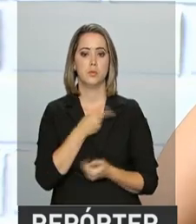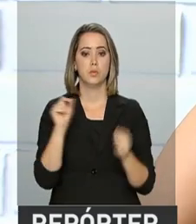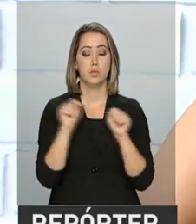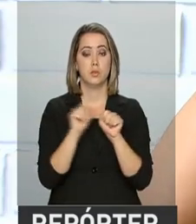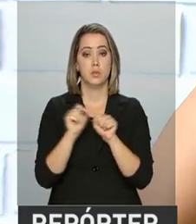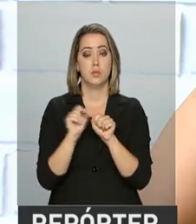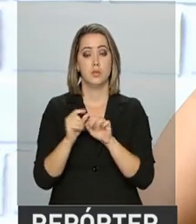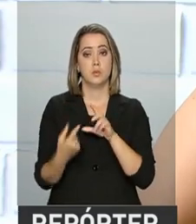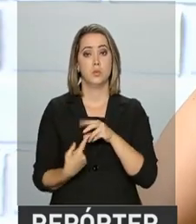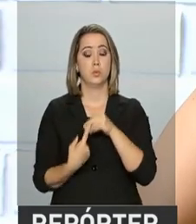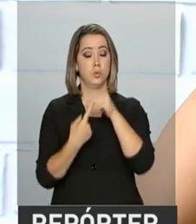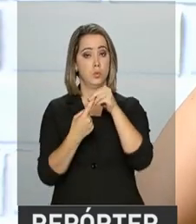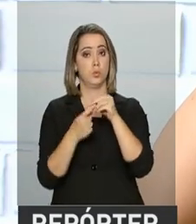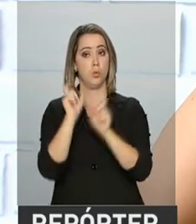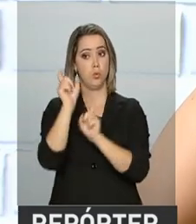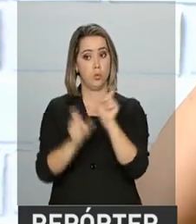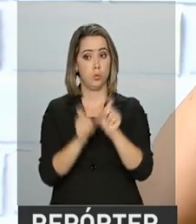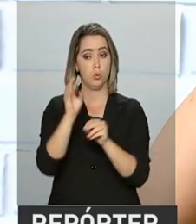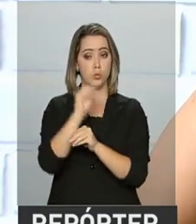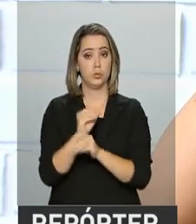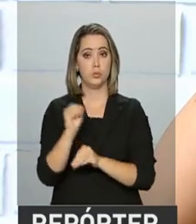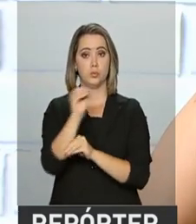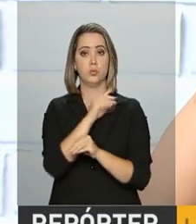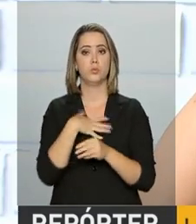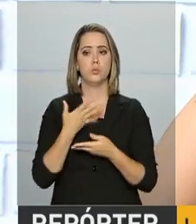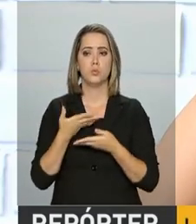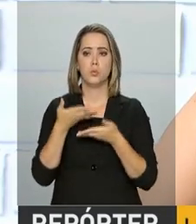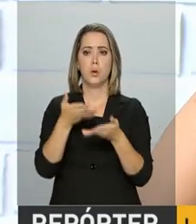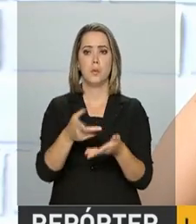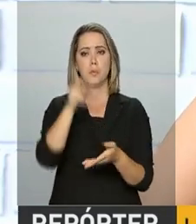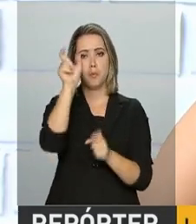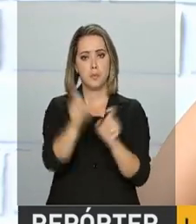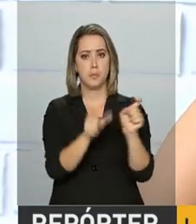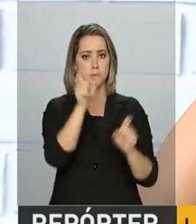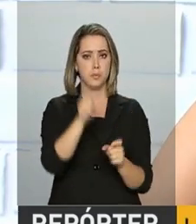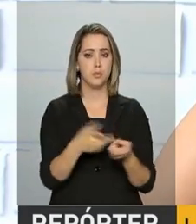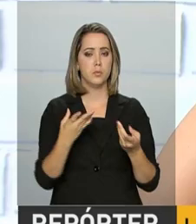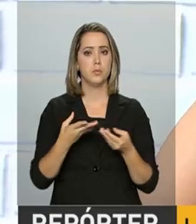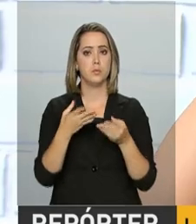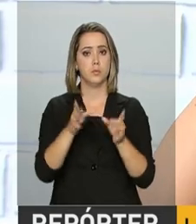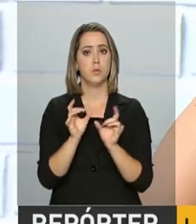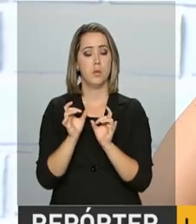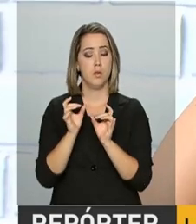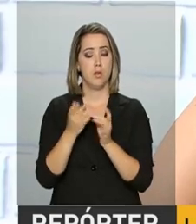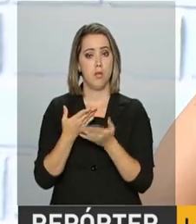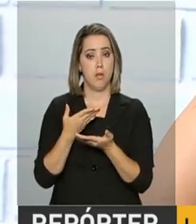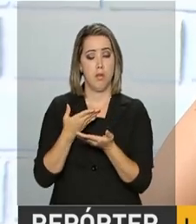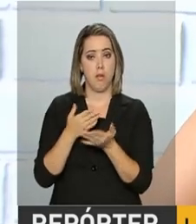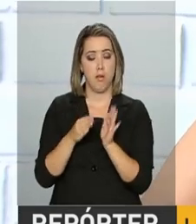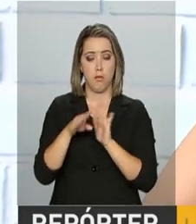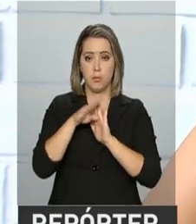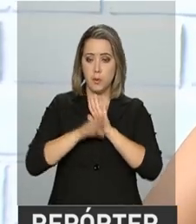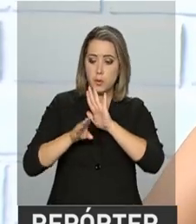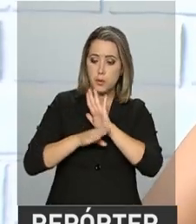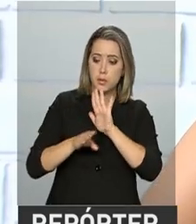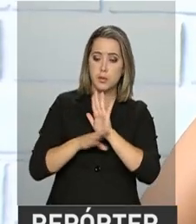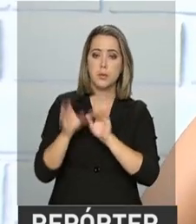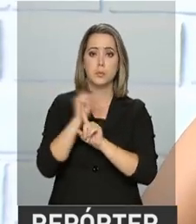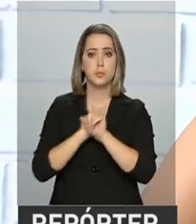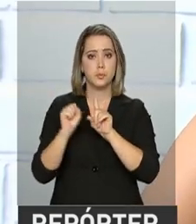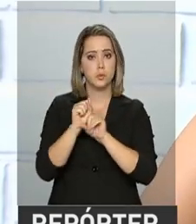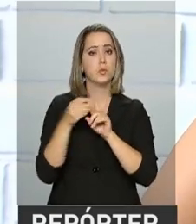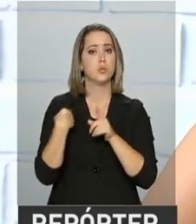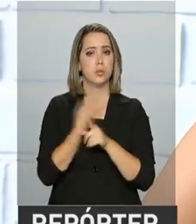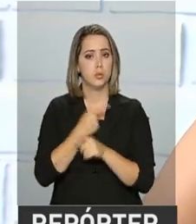integral onde é feito encaminhamentos e concessões de benefícios dos benefícios eventuais que nós temos